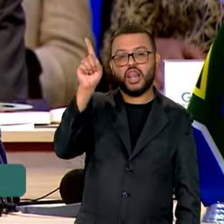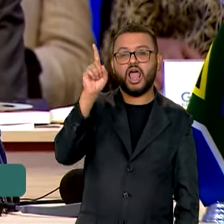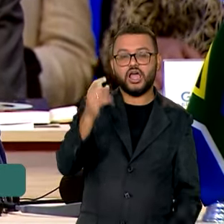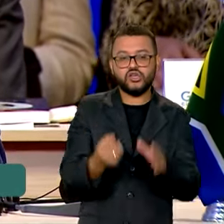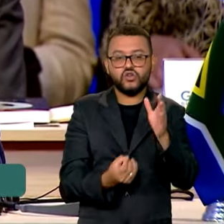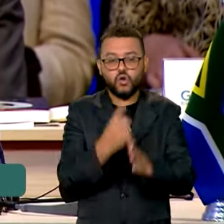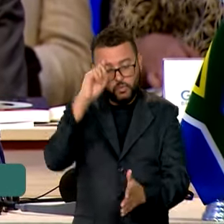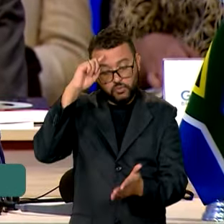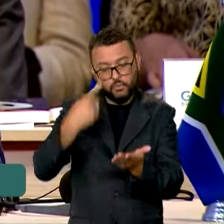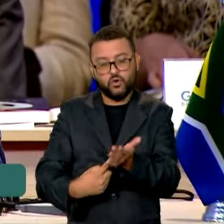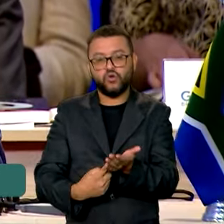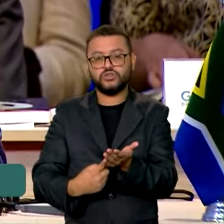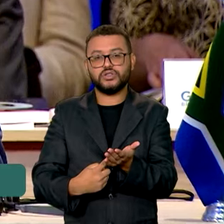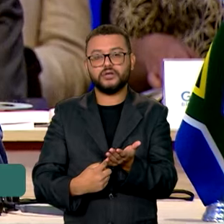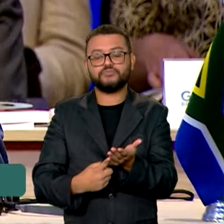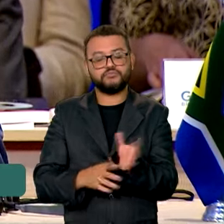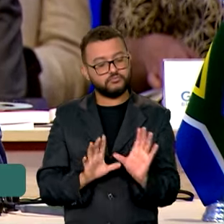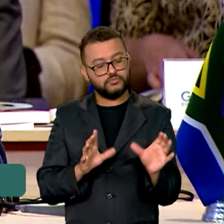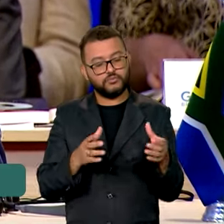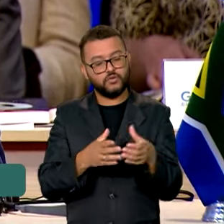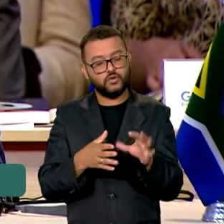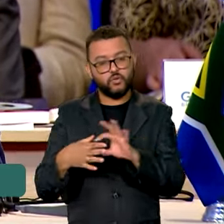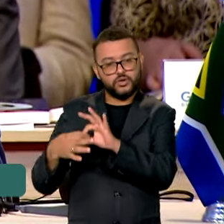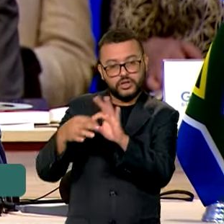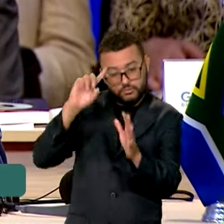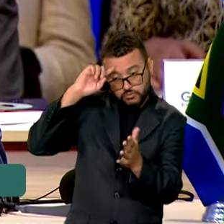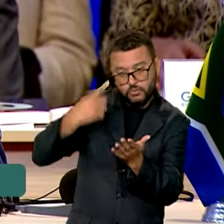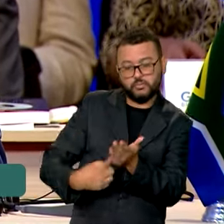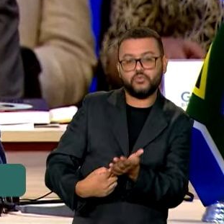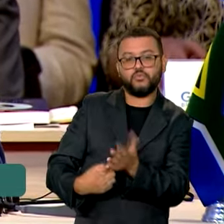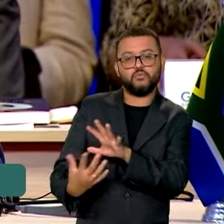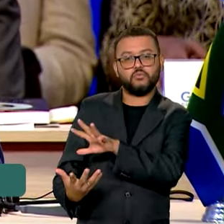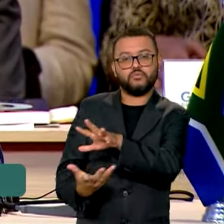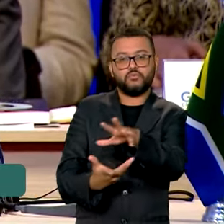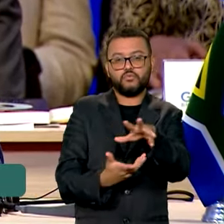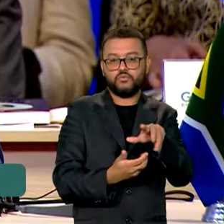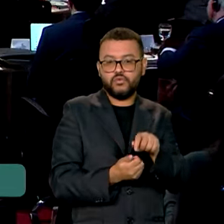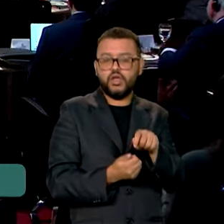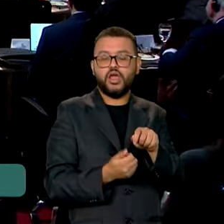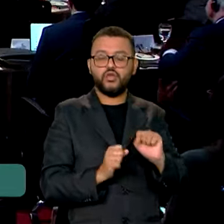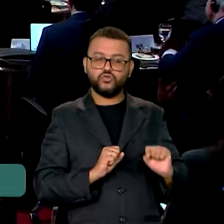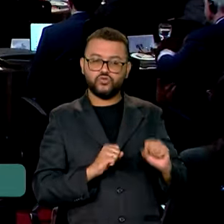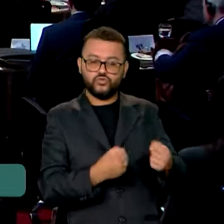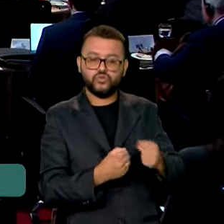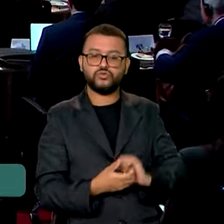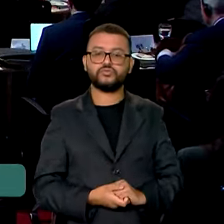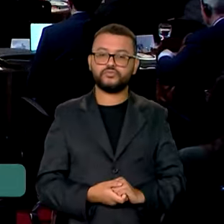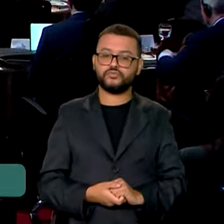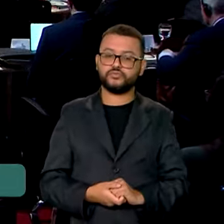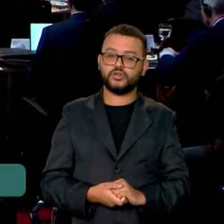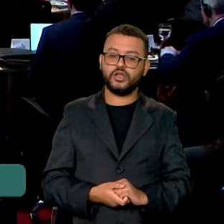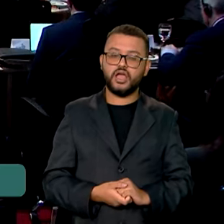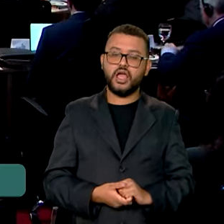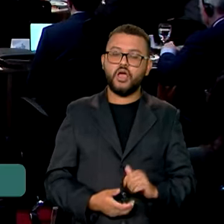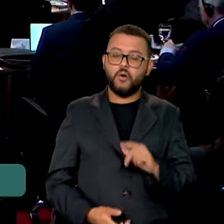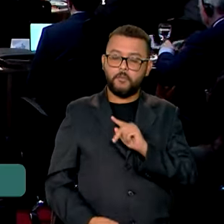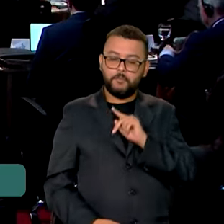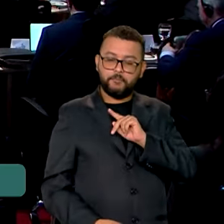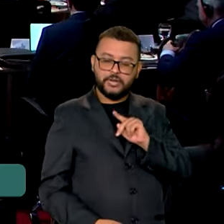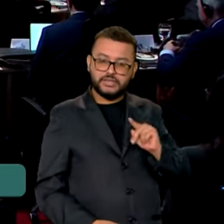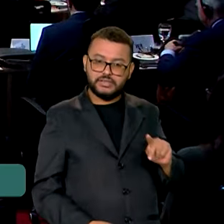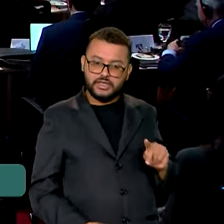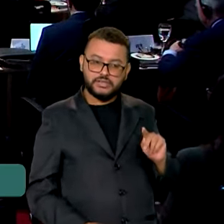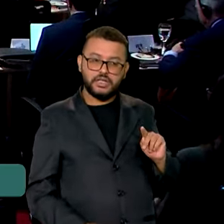a proposta de criação desta aliança global e desta força-tarefa. A presidência do Brasil no G20 faz